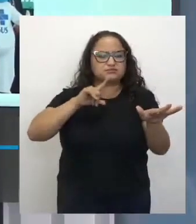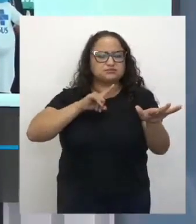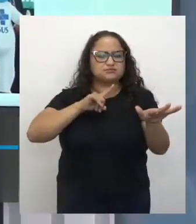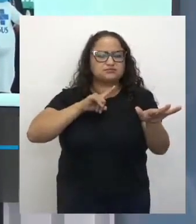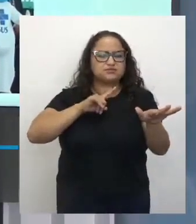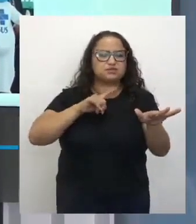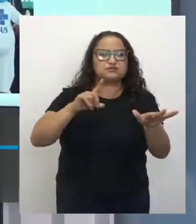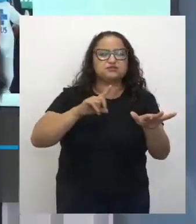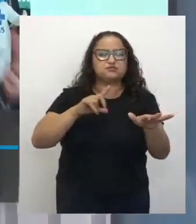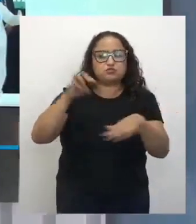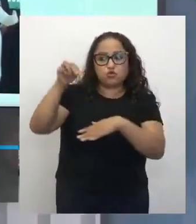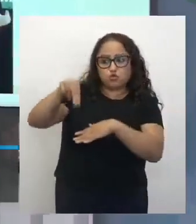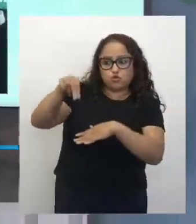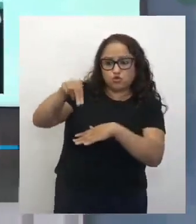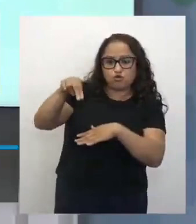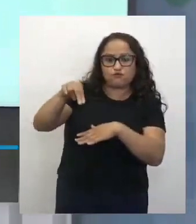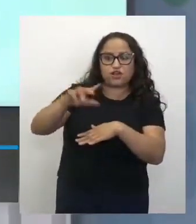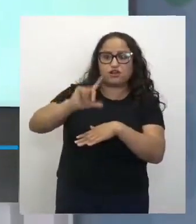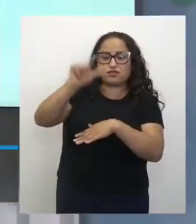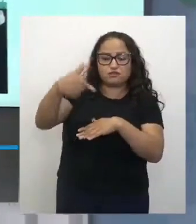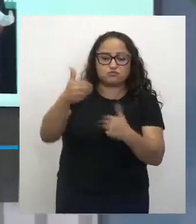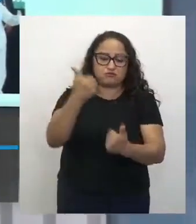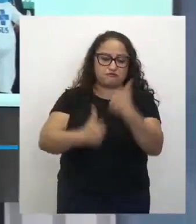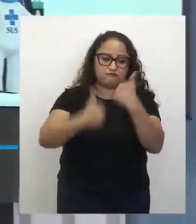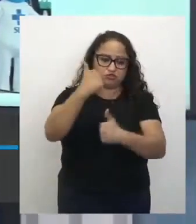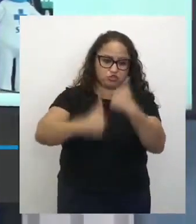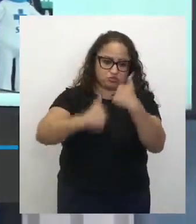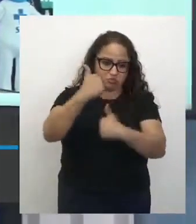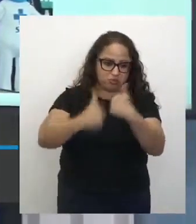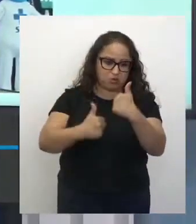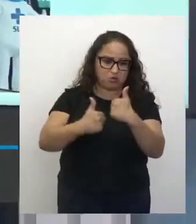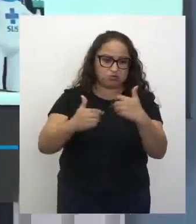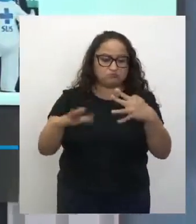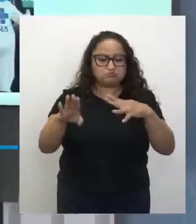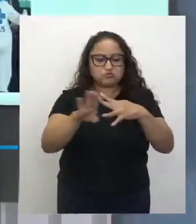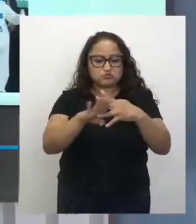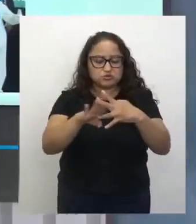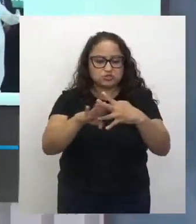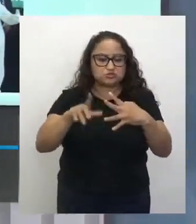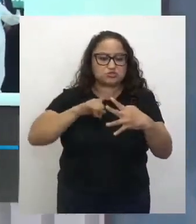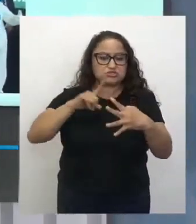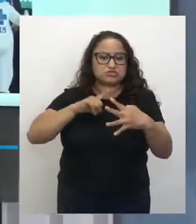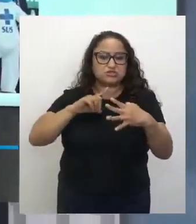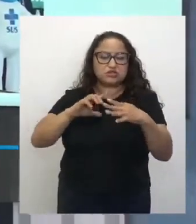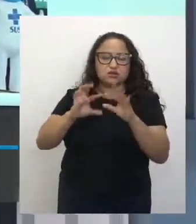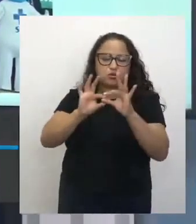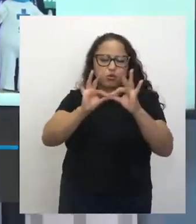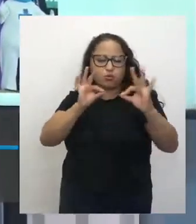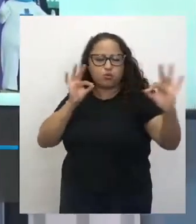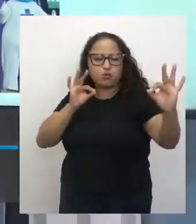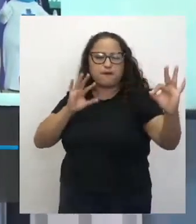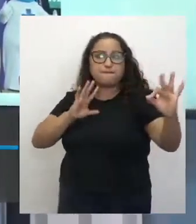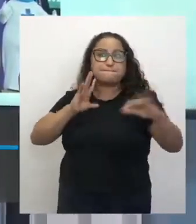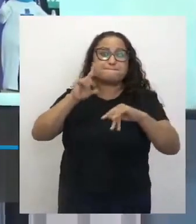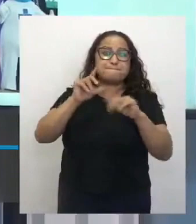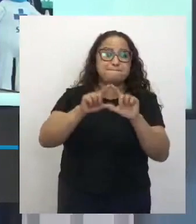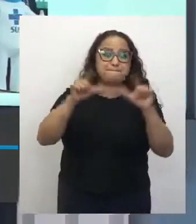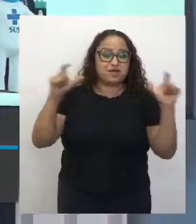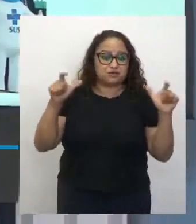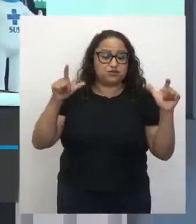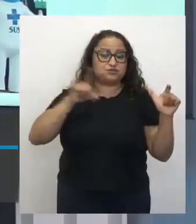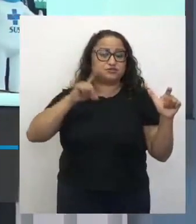o intervalo de uma novela, de um jogo de futebol, é muito importante porque tem um alcance muito maior e você vai assimilar melhor aquela